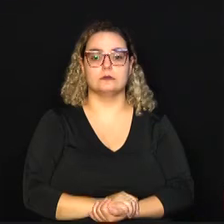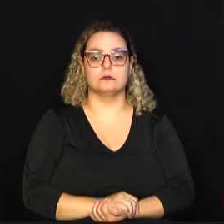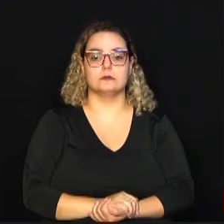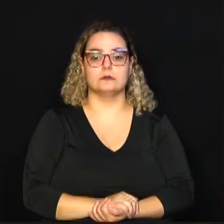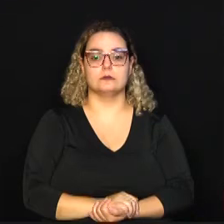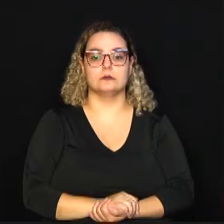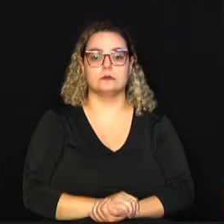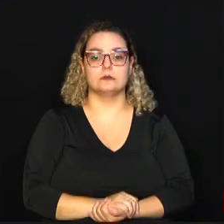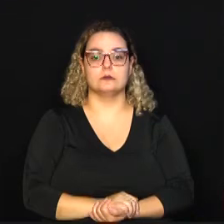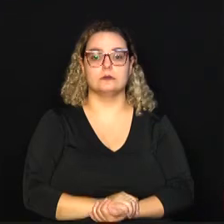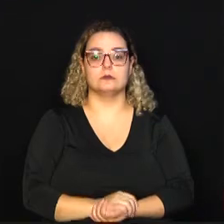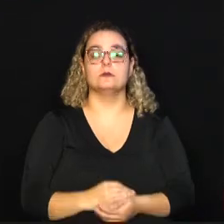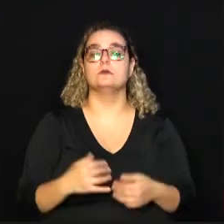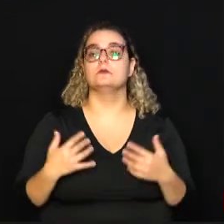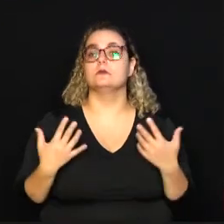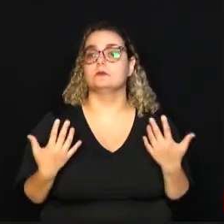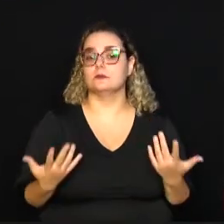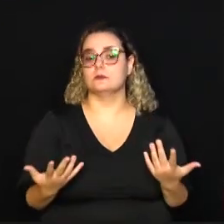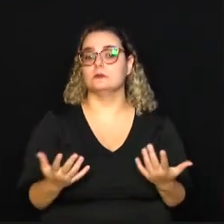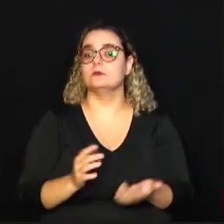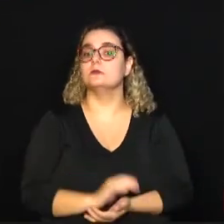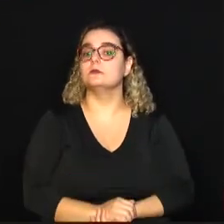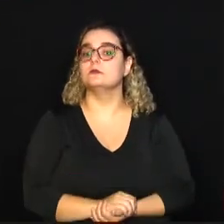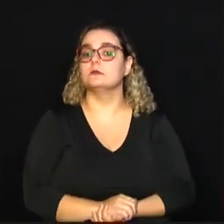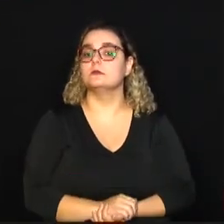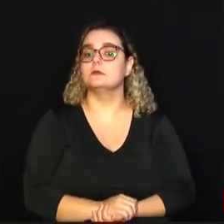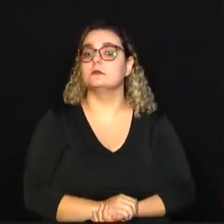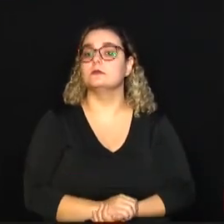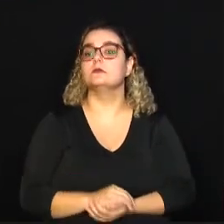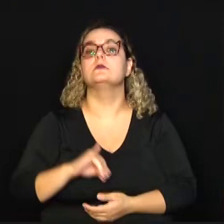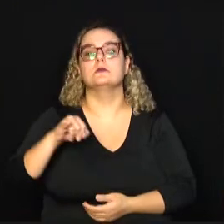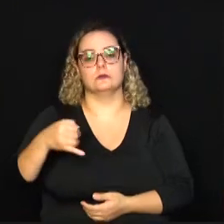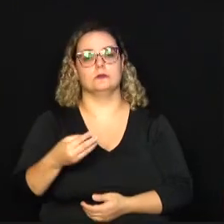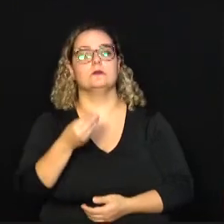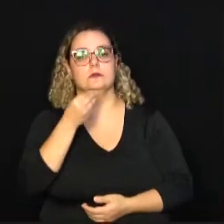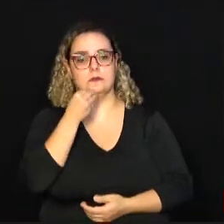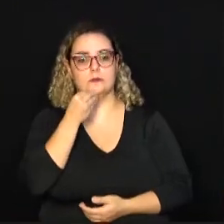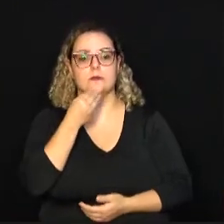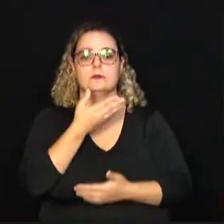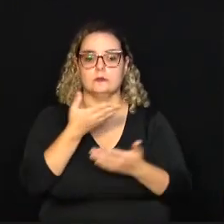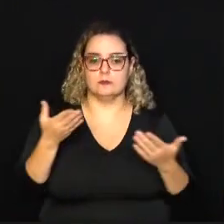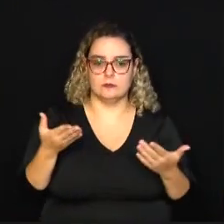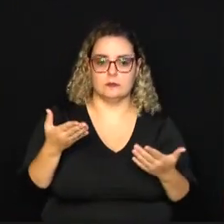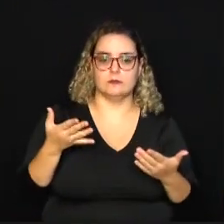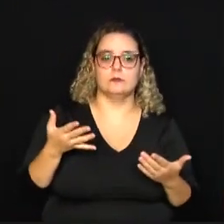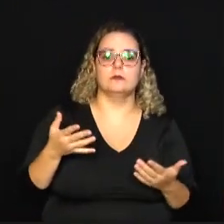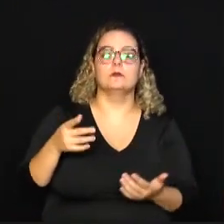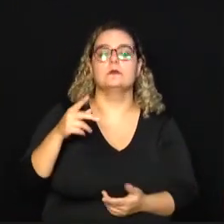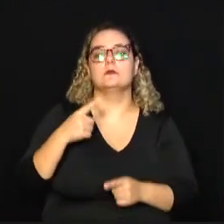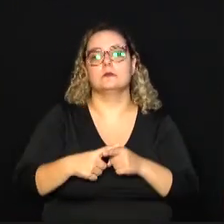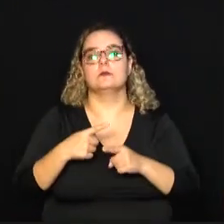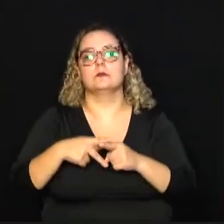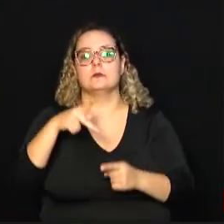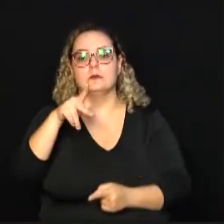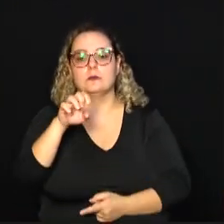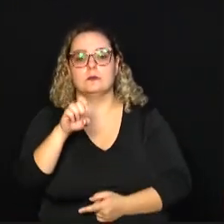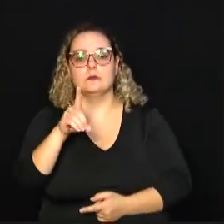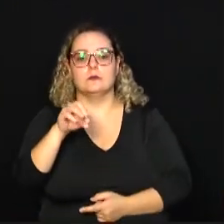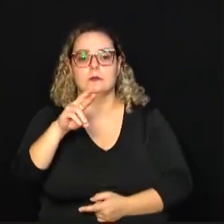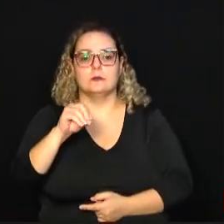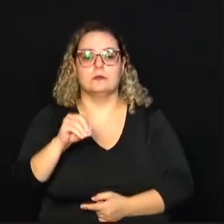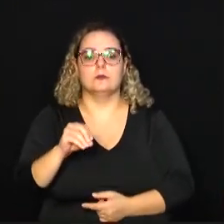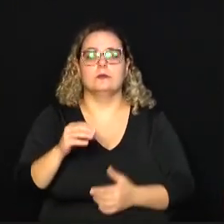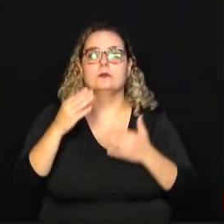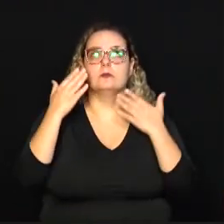Então, aqui foi muito aproveitado por vocês, porque o Pedro deu o seu recado inteiro, felizmente.